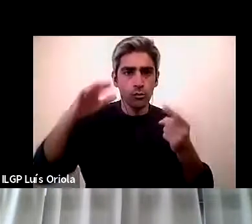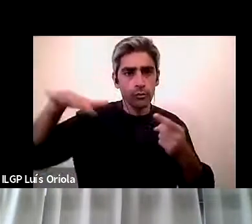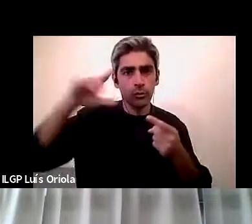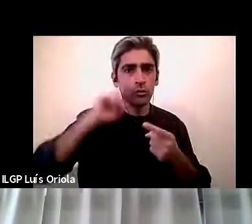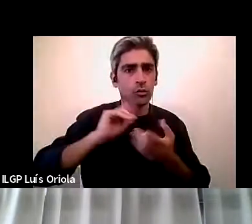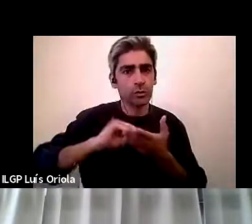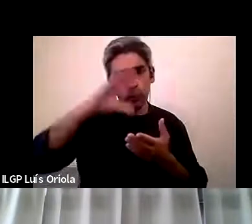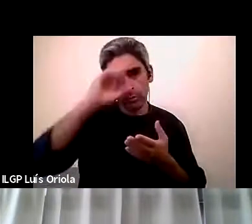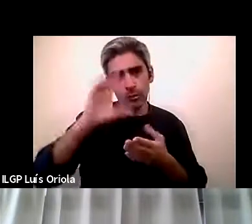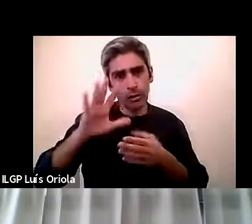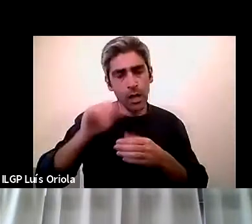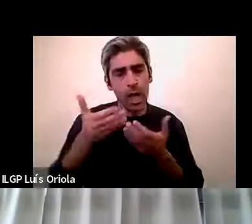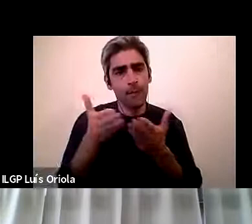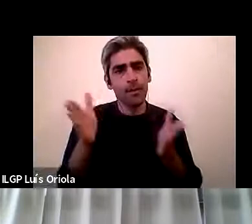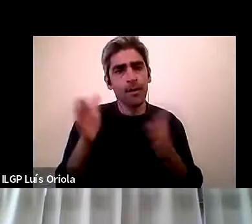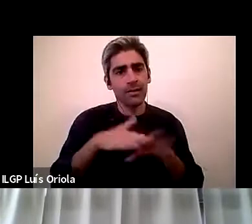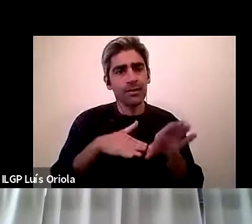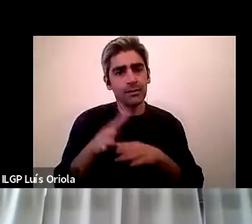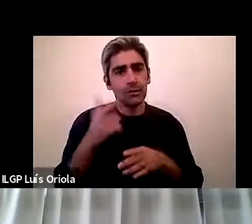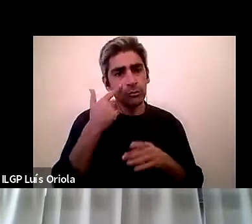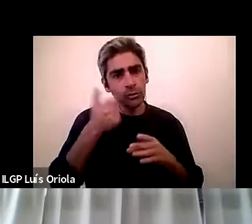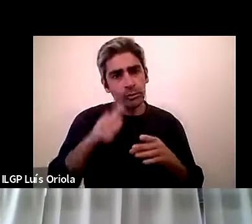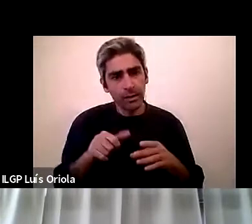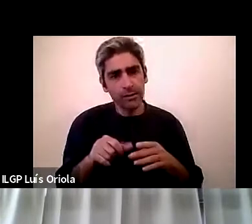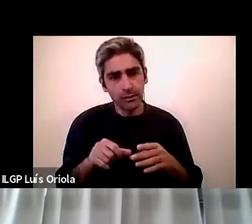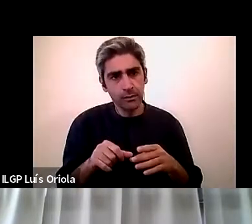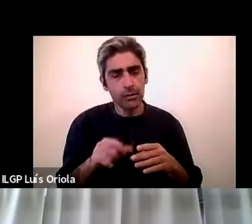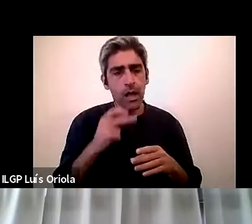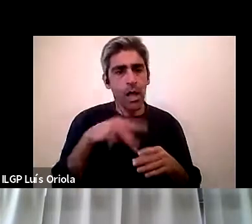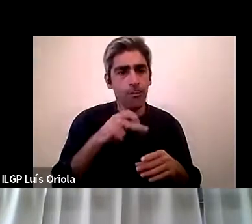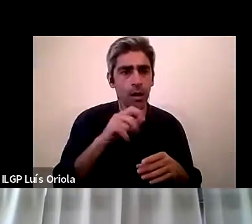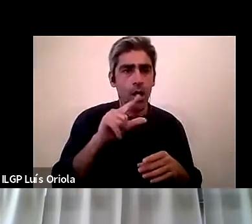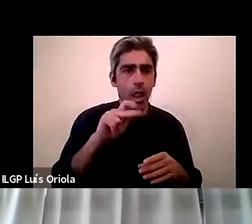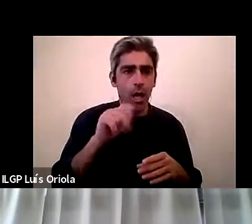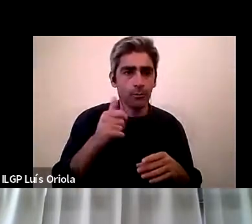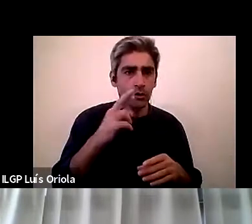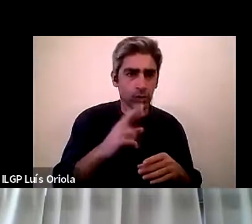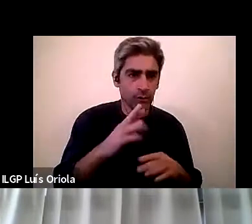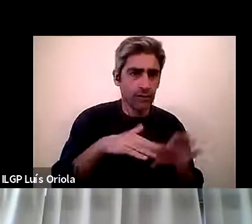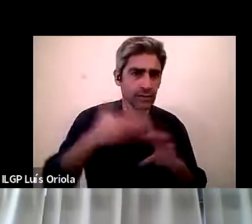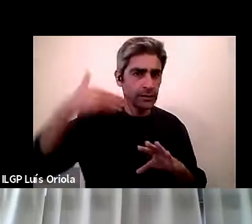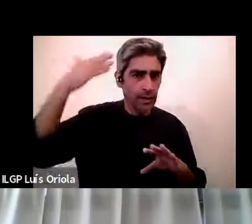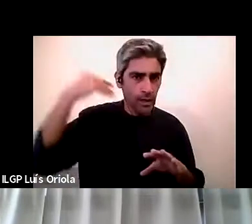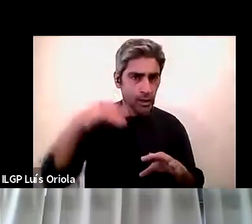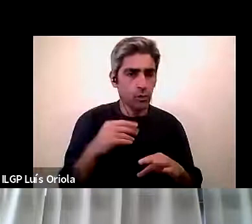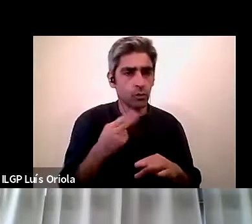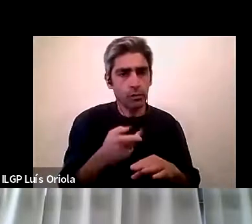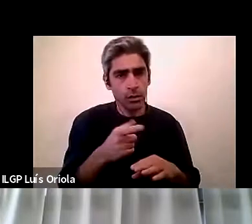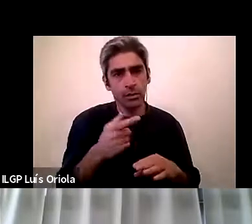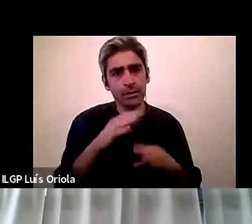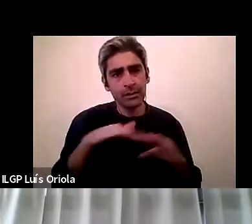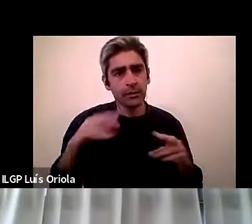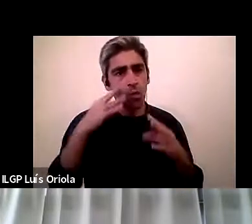Secretária de Estado estará aberta a fazer experimentação. A AMA e o LabX fizeram no passado, usando ciências